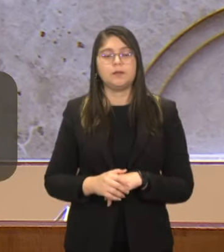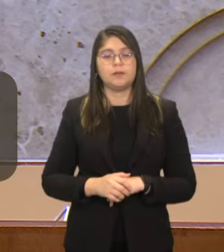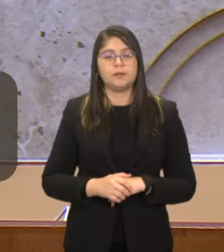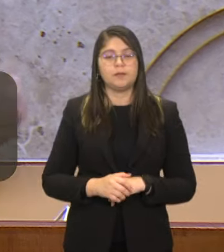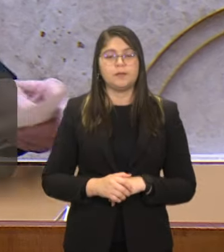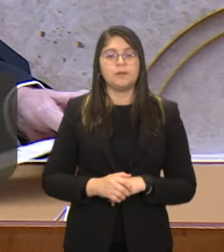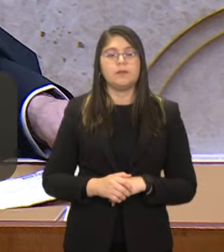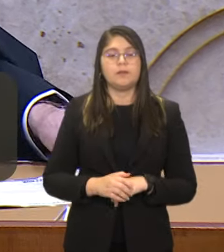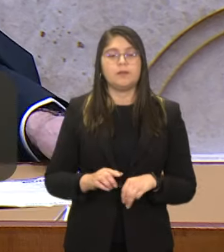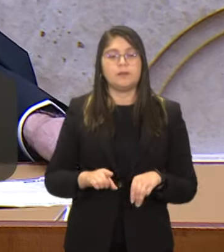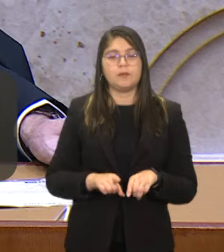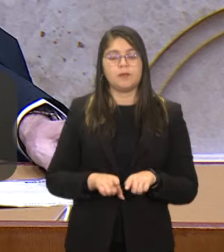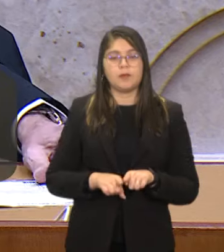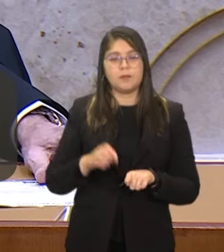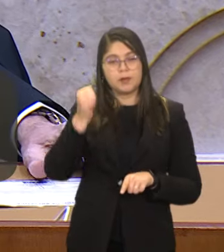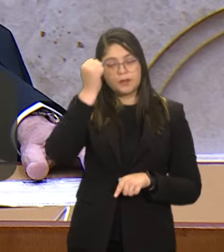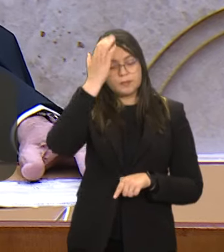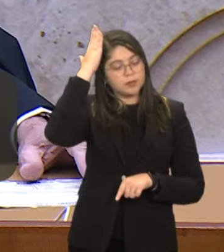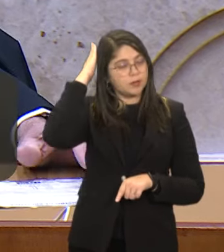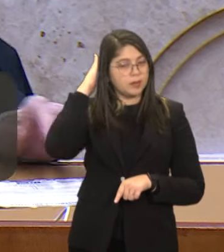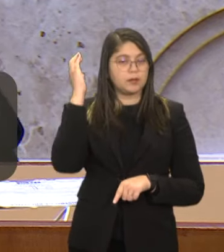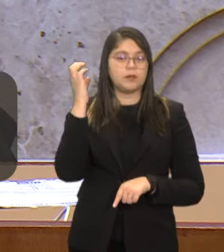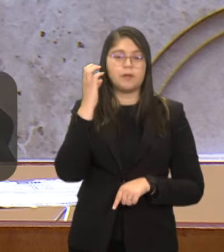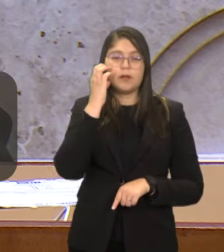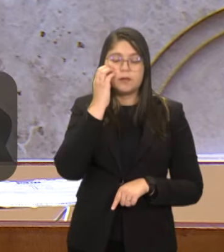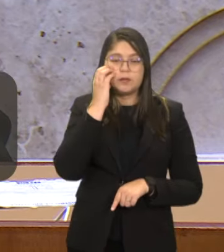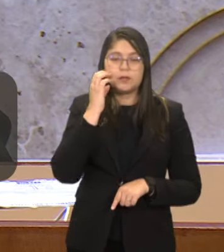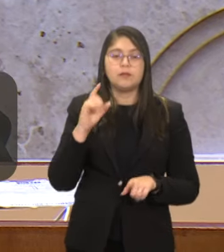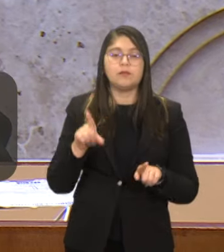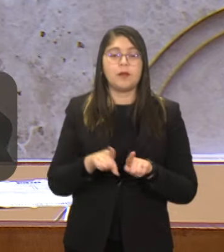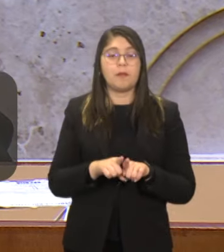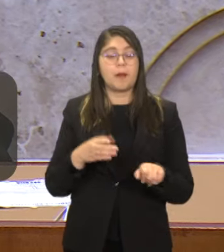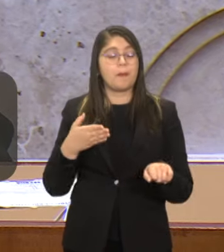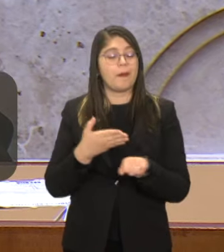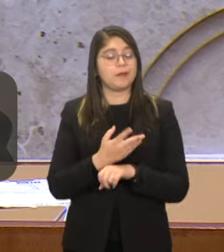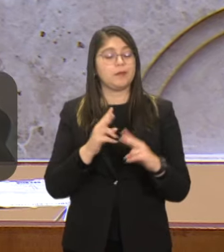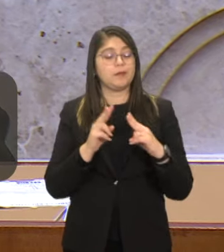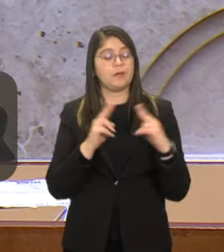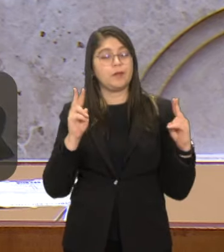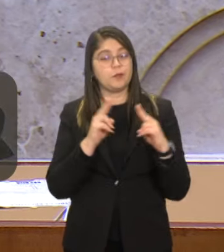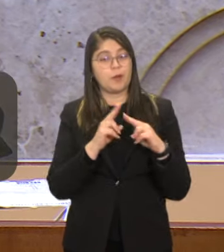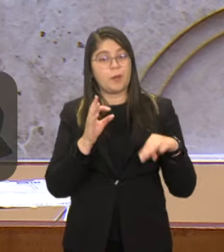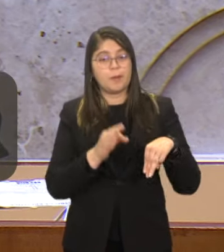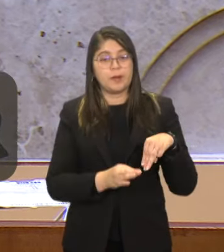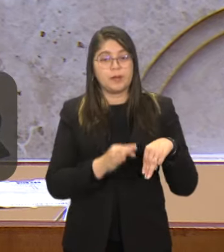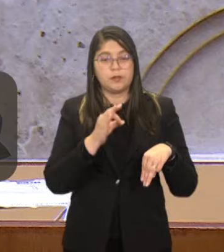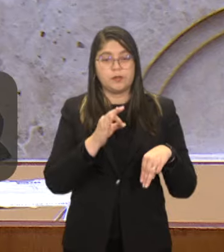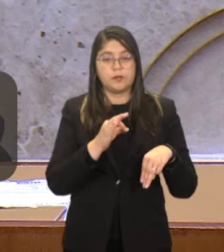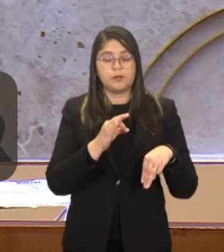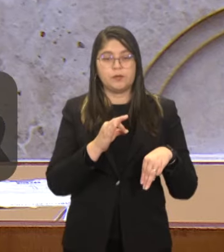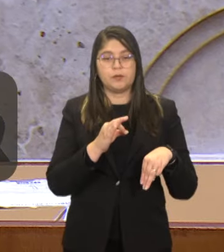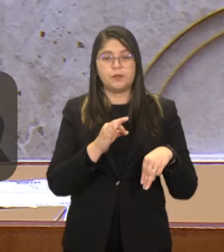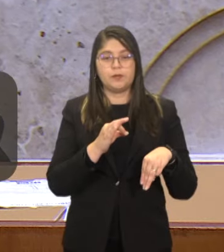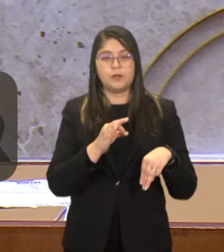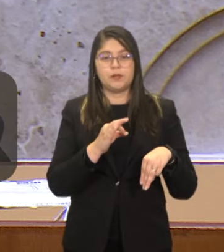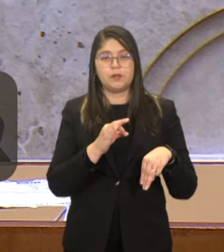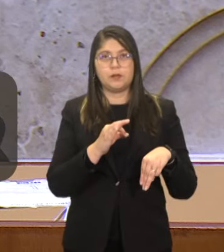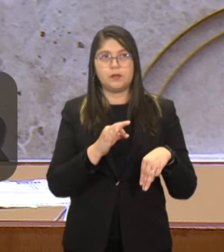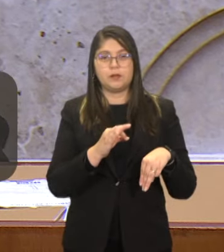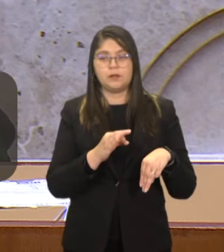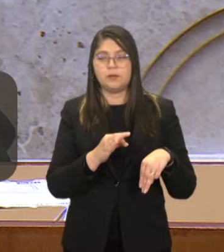Cristiano Zanin e Flávio Dino. Participam por videoconferência o ministro Luiz Fux e o ministro